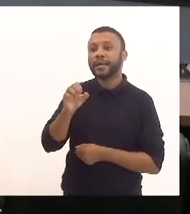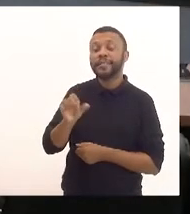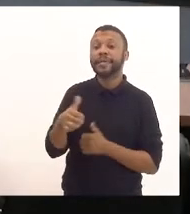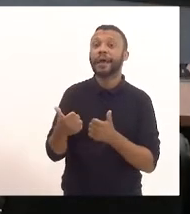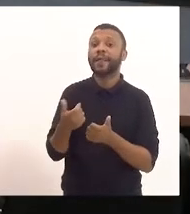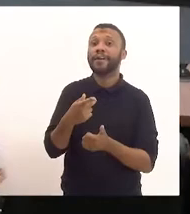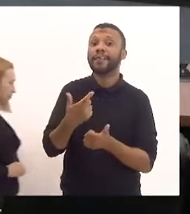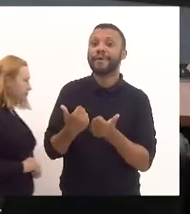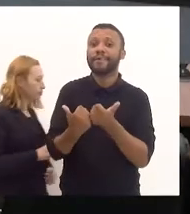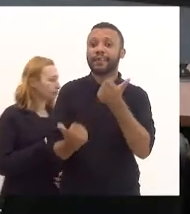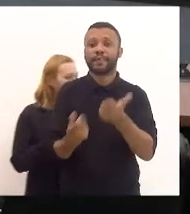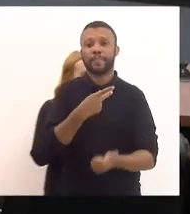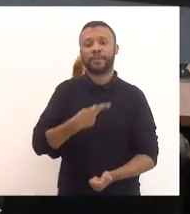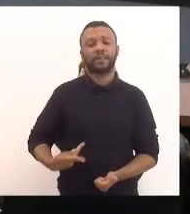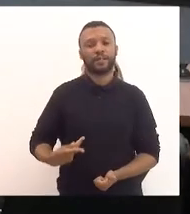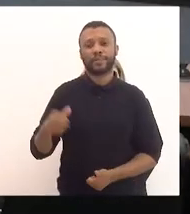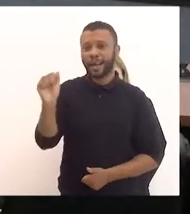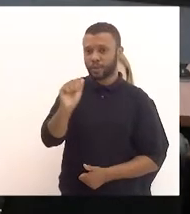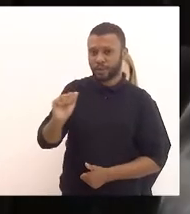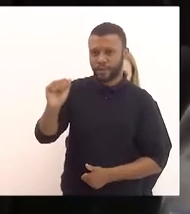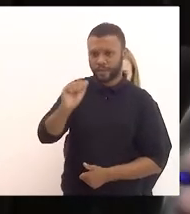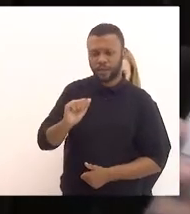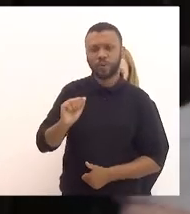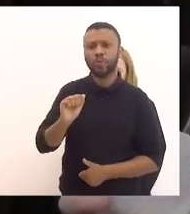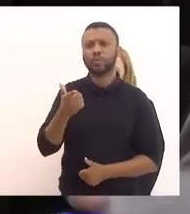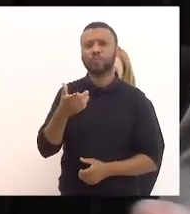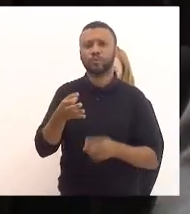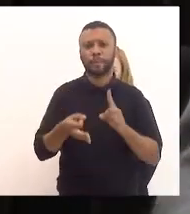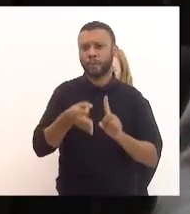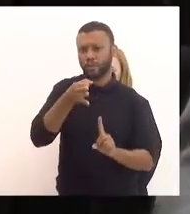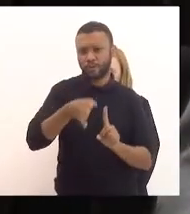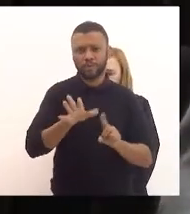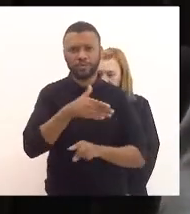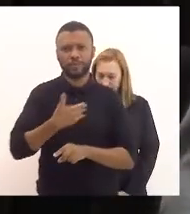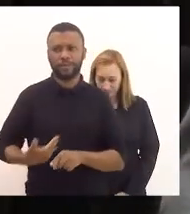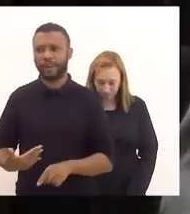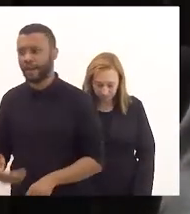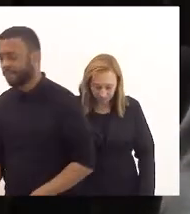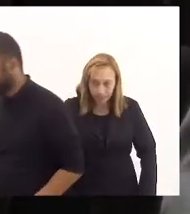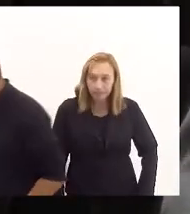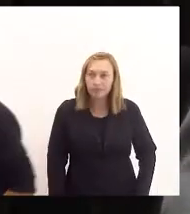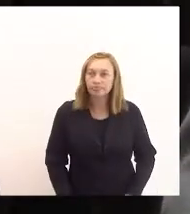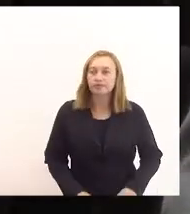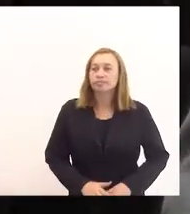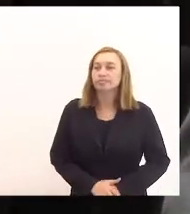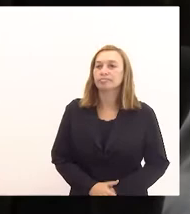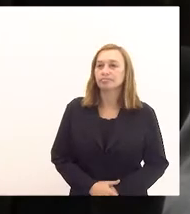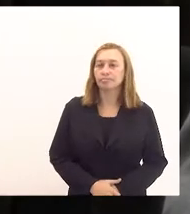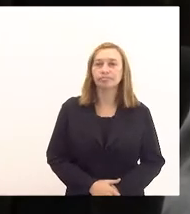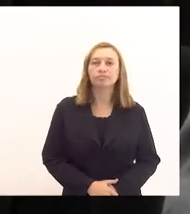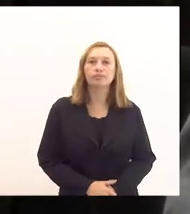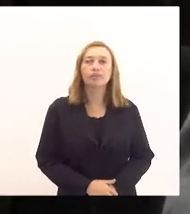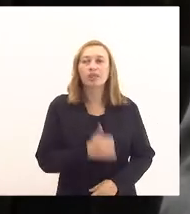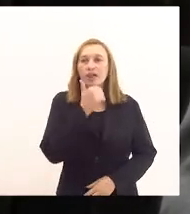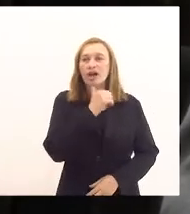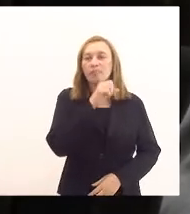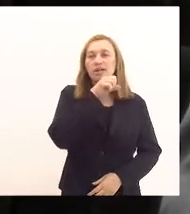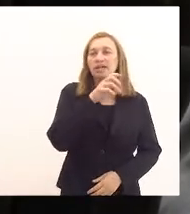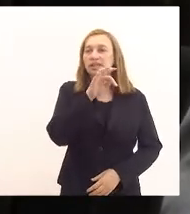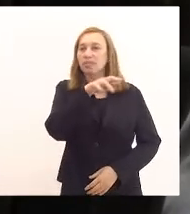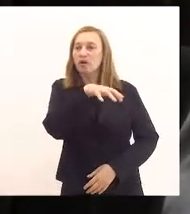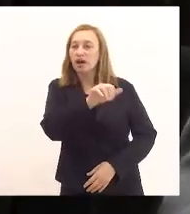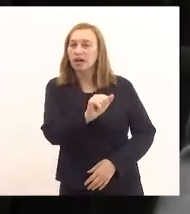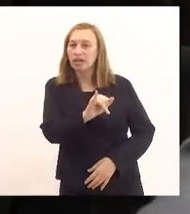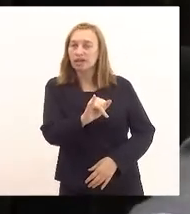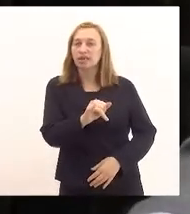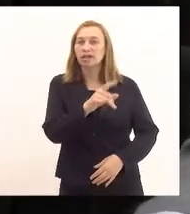vice-presidente da aperj Associação dos Procuradores do Estado Viviane Ferreira movimento coletivo de as mães de Itaboraí e